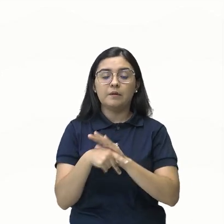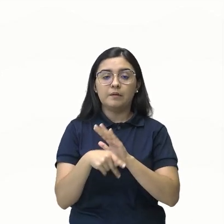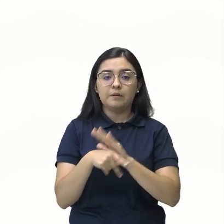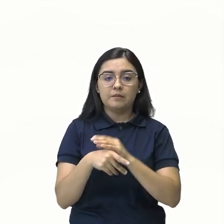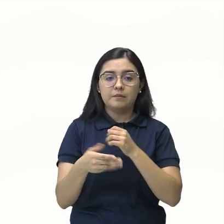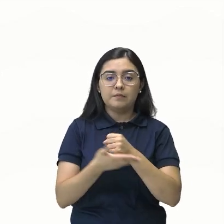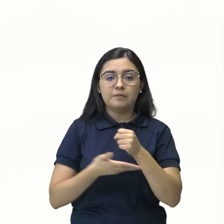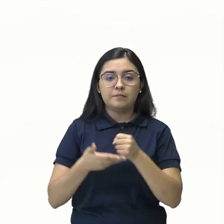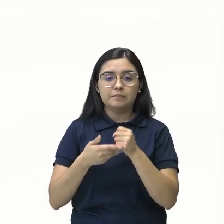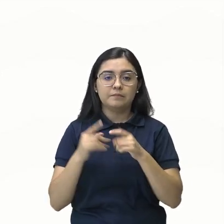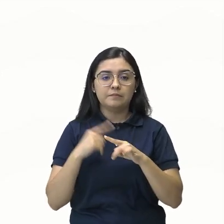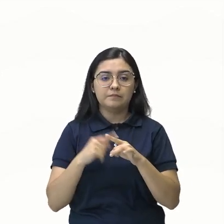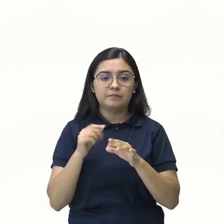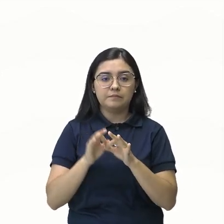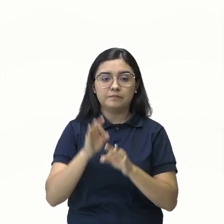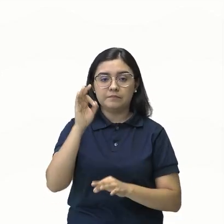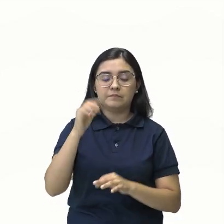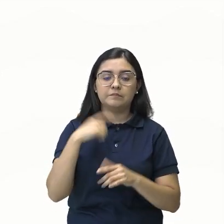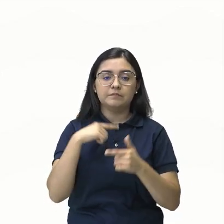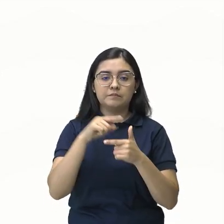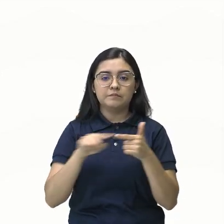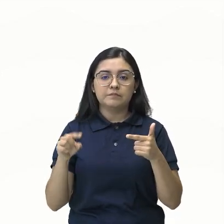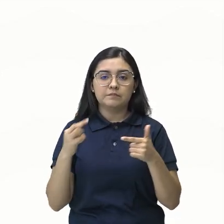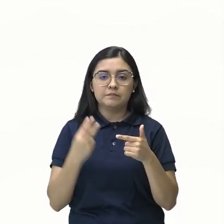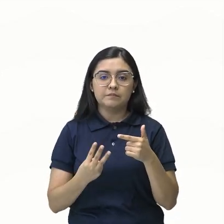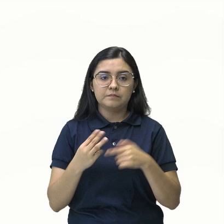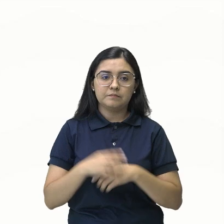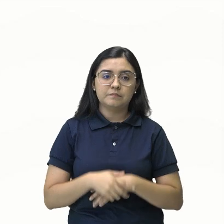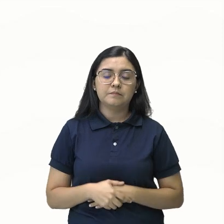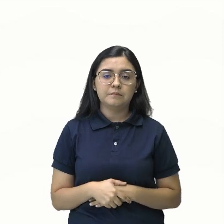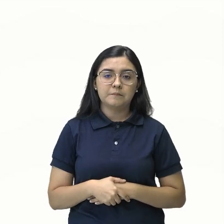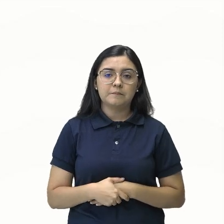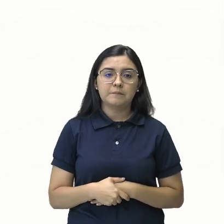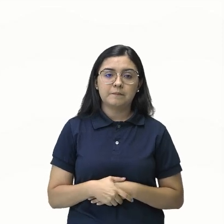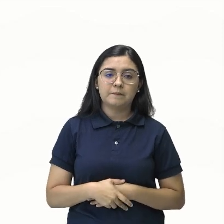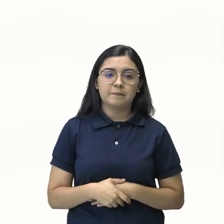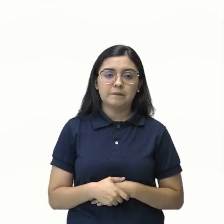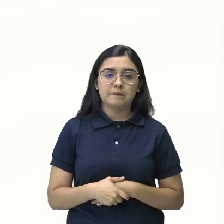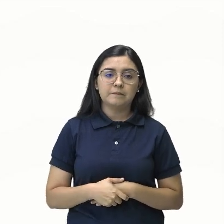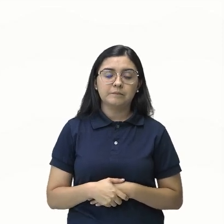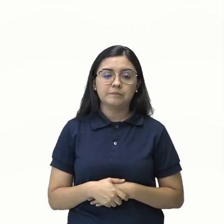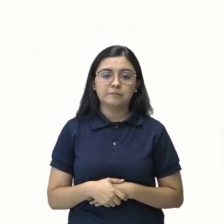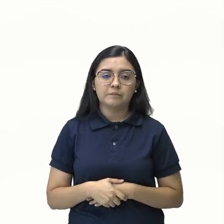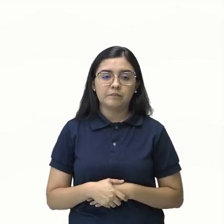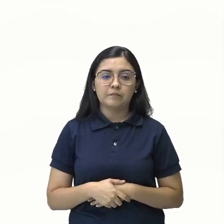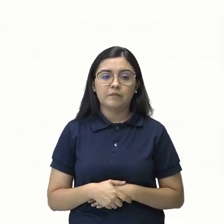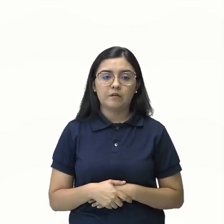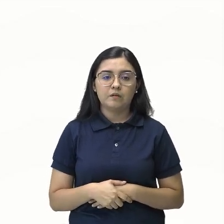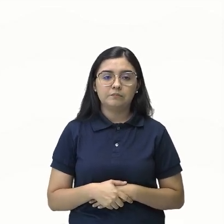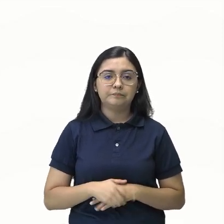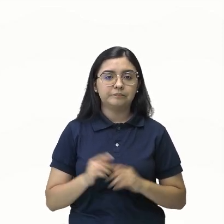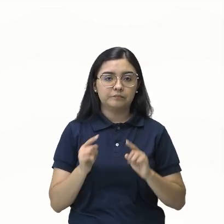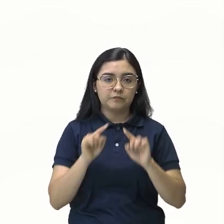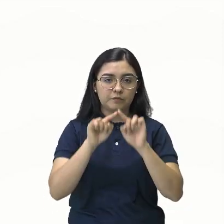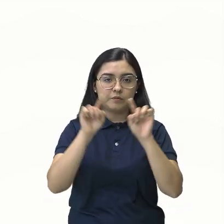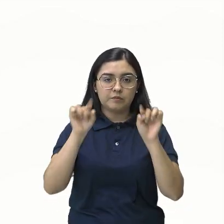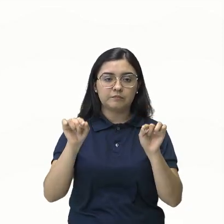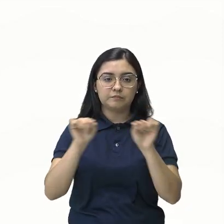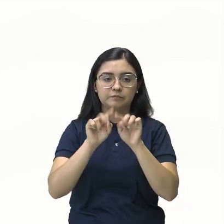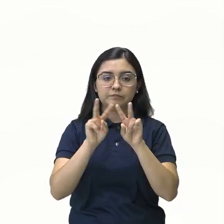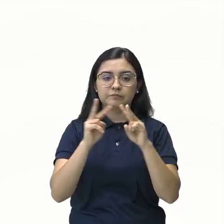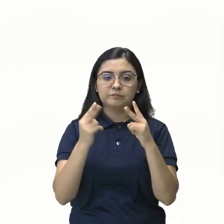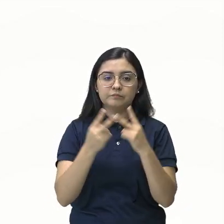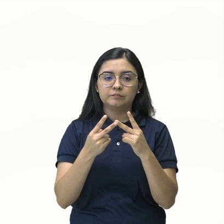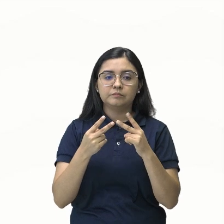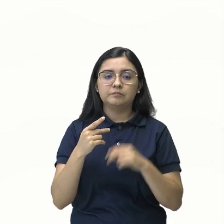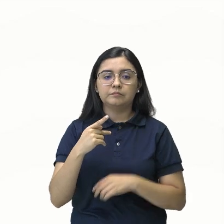vezes a altura dividido por 3. Eu sei que a minha área da base é um quadrado, né? Então, o volume aqui da minha